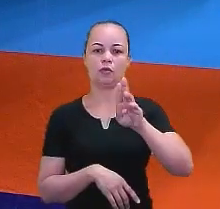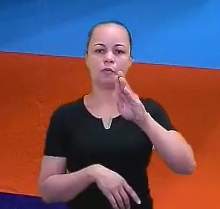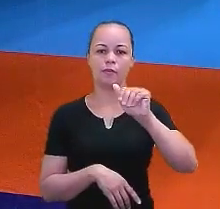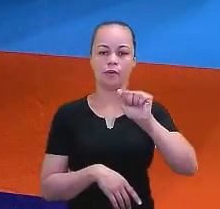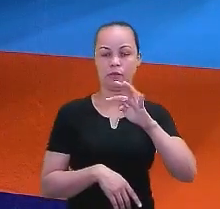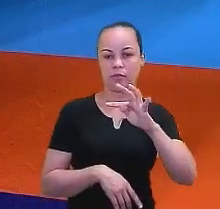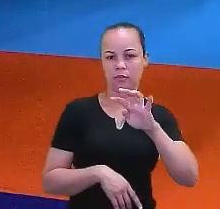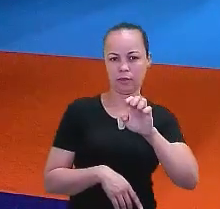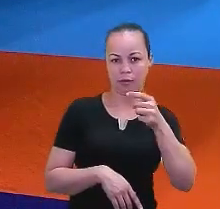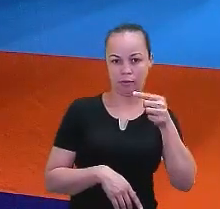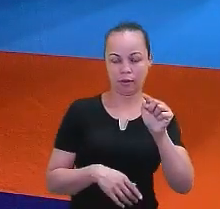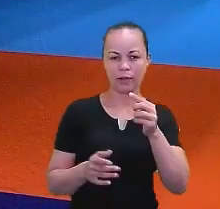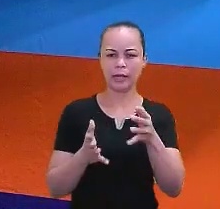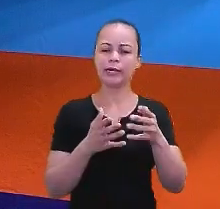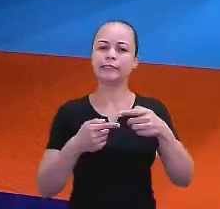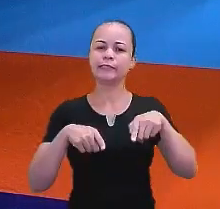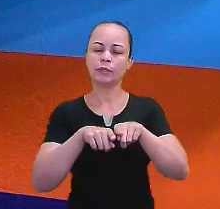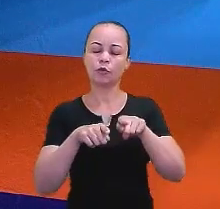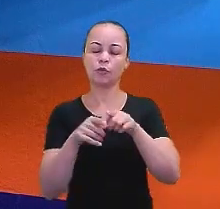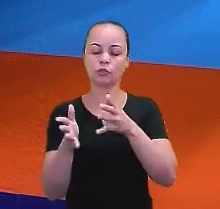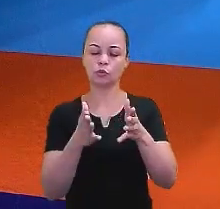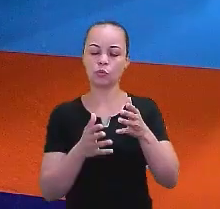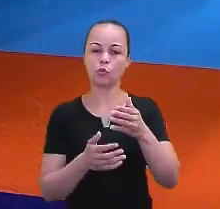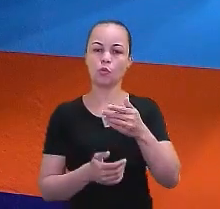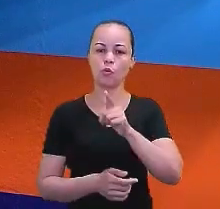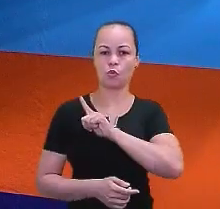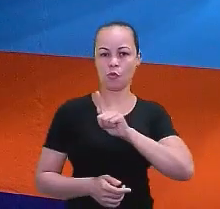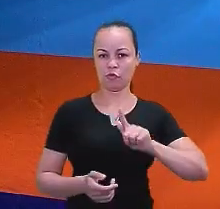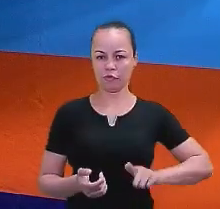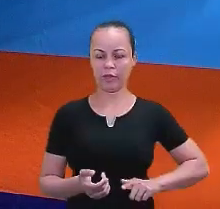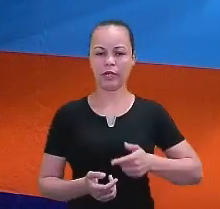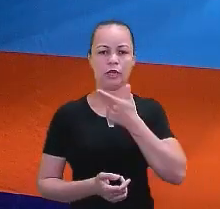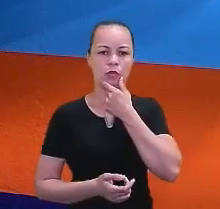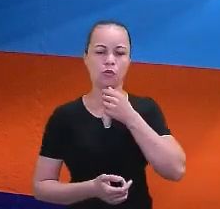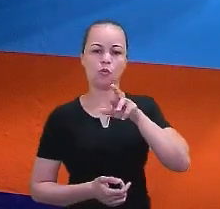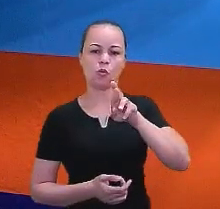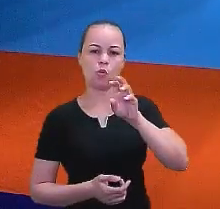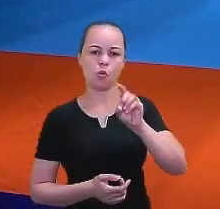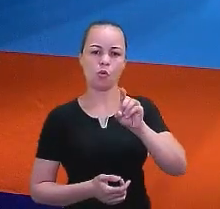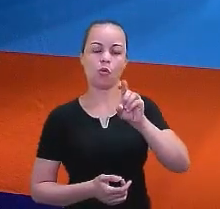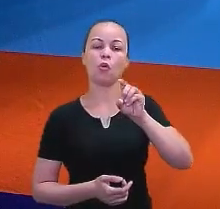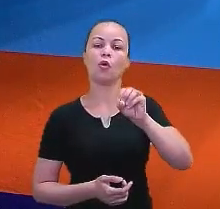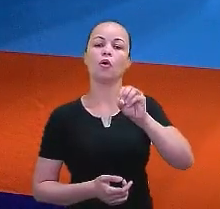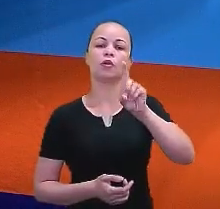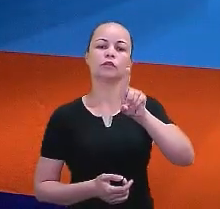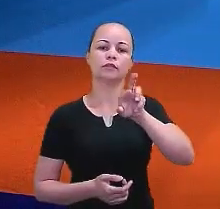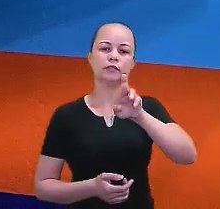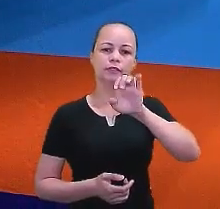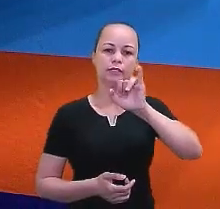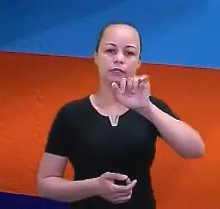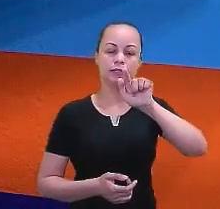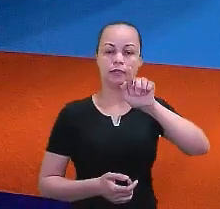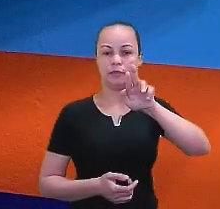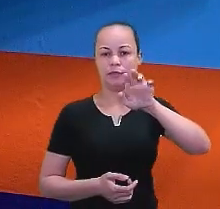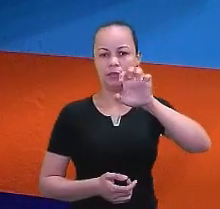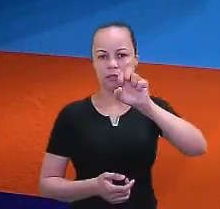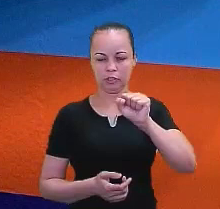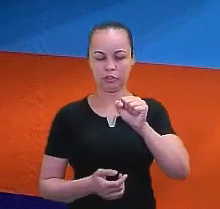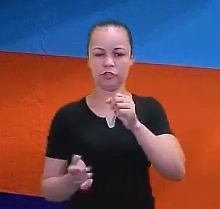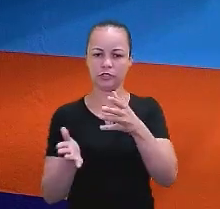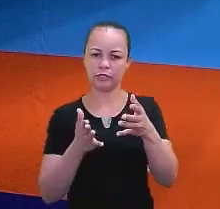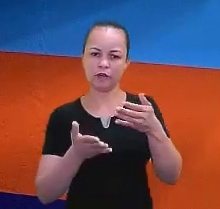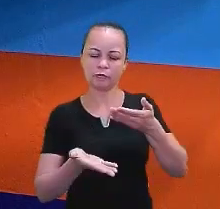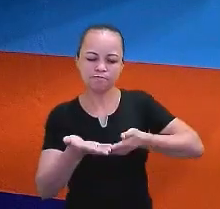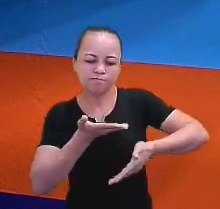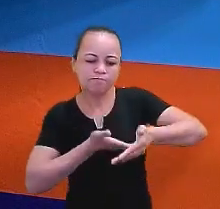quando, durante o governo Rodrigues Alves, vai se estabelecer políticas de preços que vão contribuir